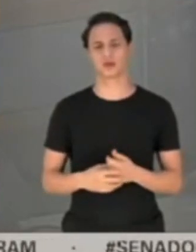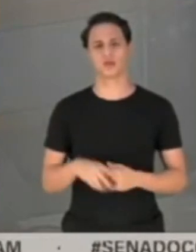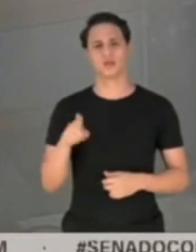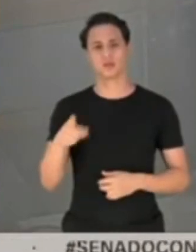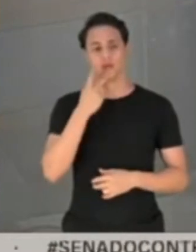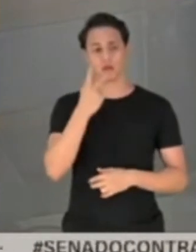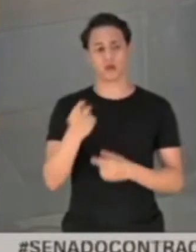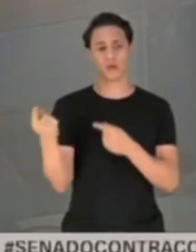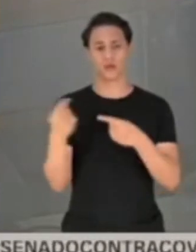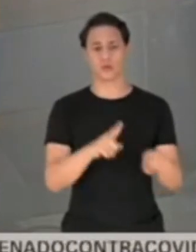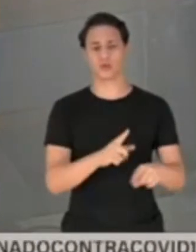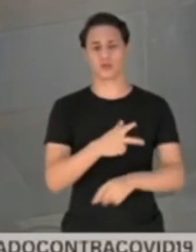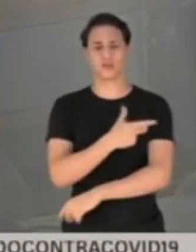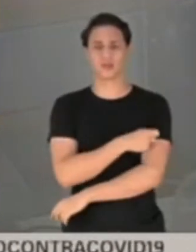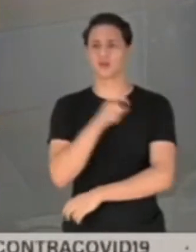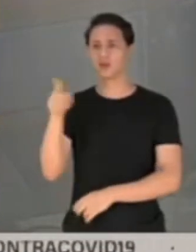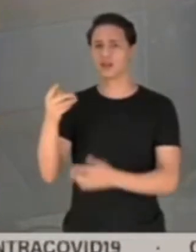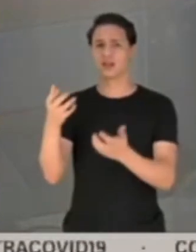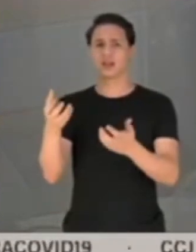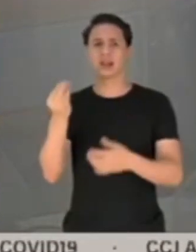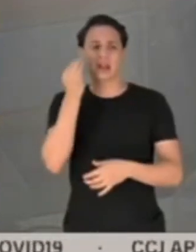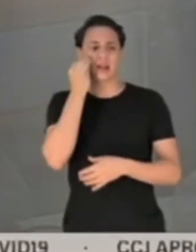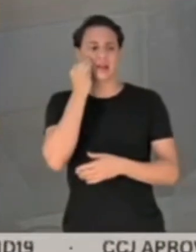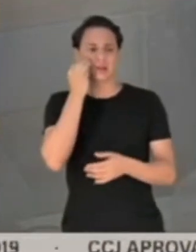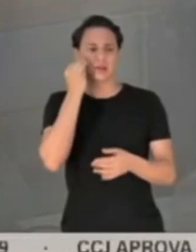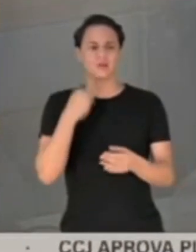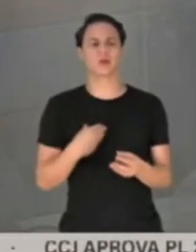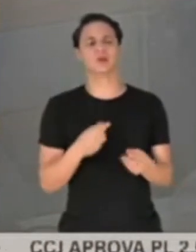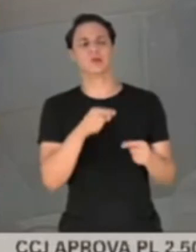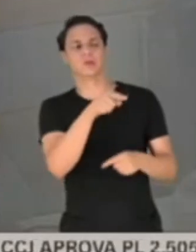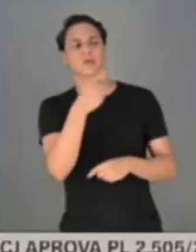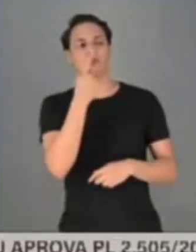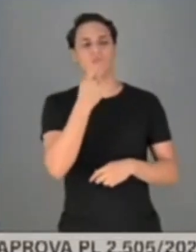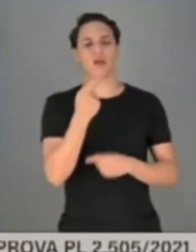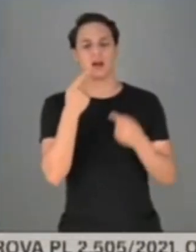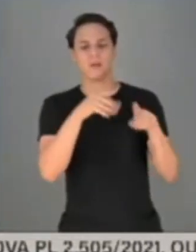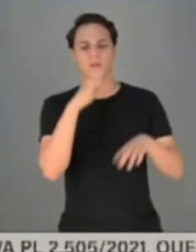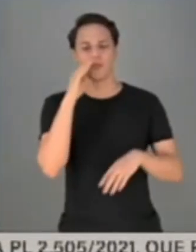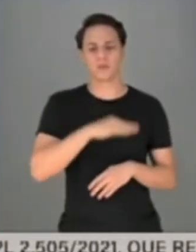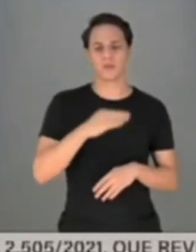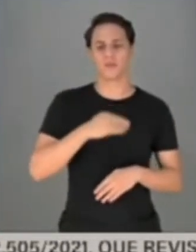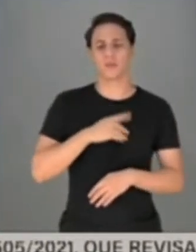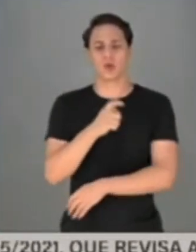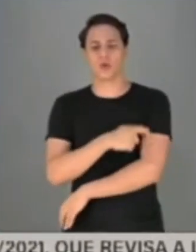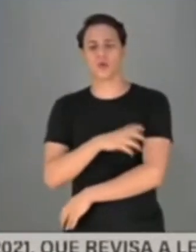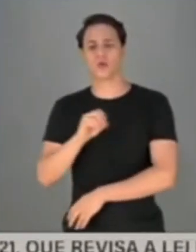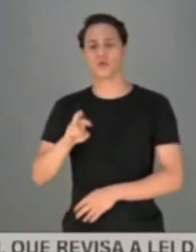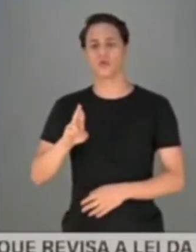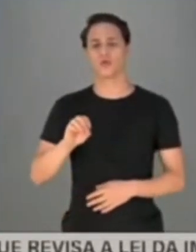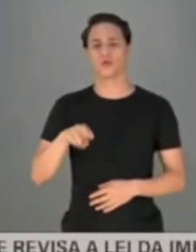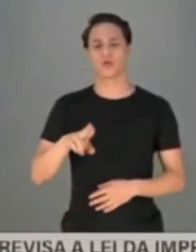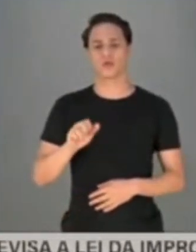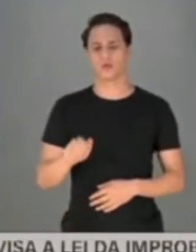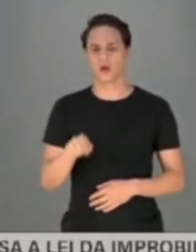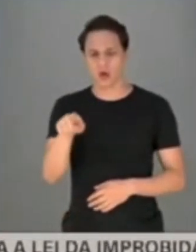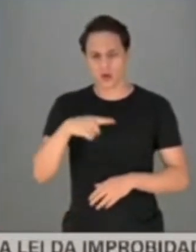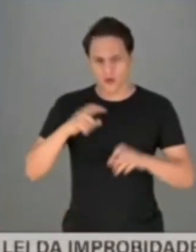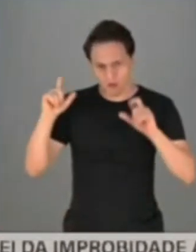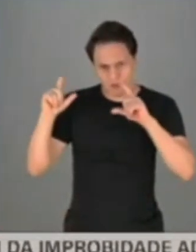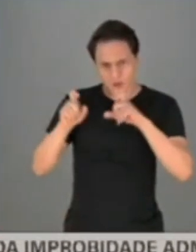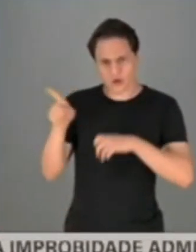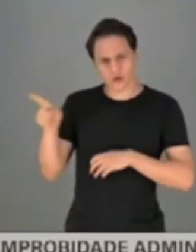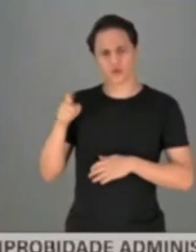senhor tentou desmoralizar a Coronavac. Não podemos seguir acreditando que somente a vacina